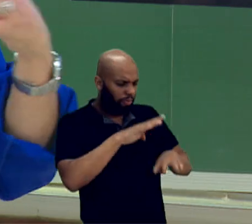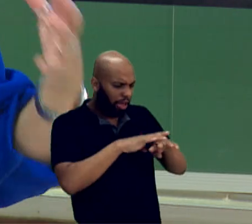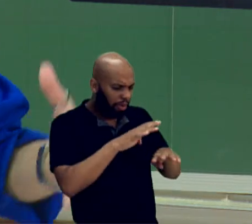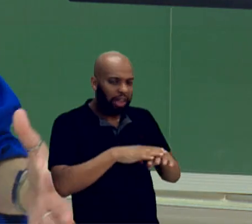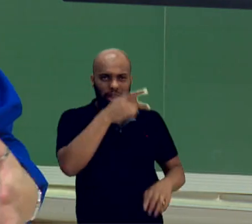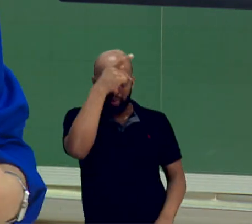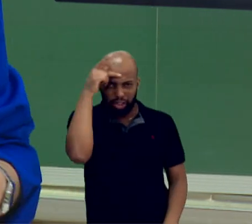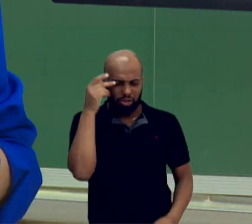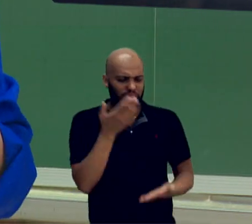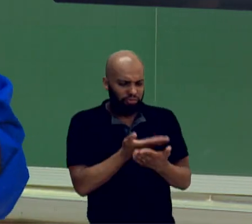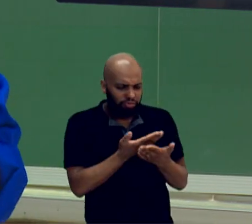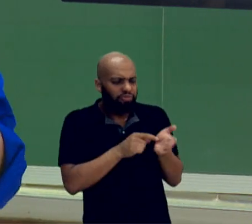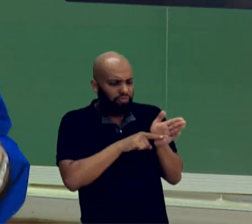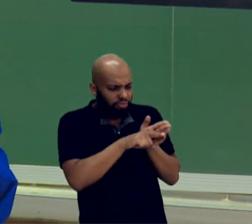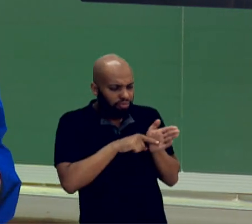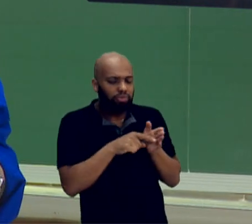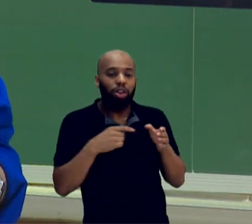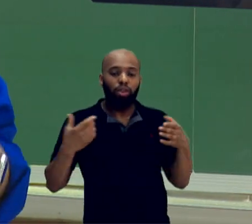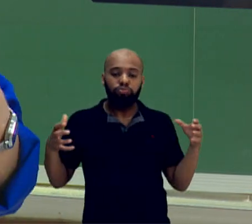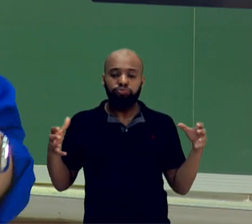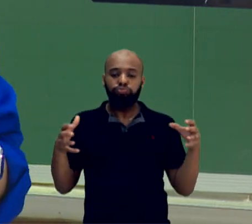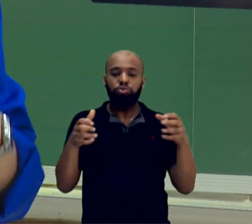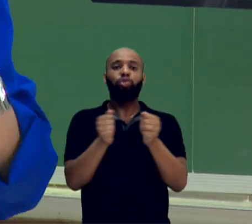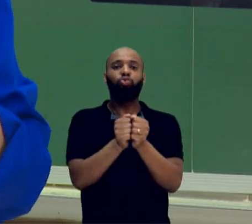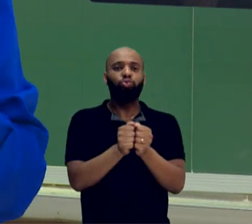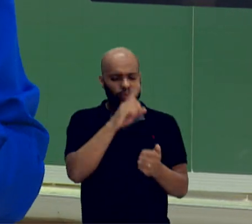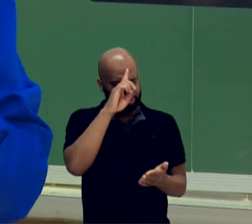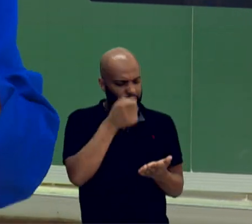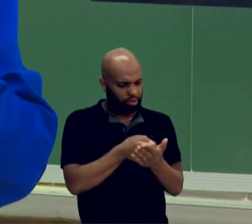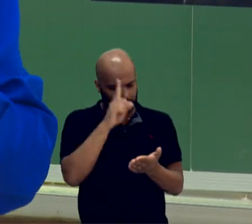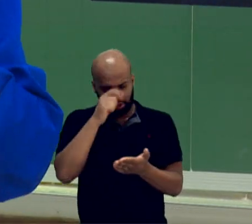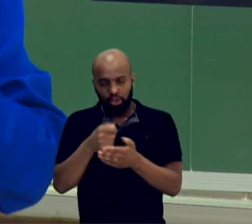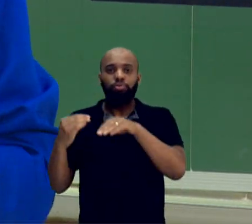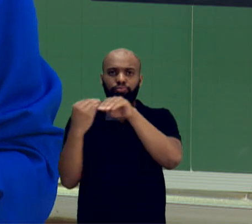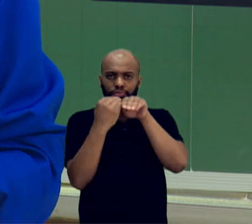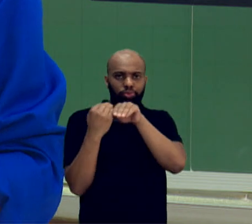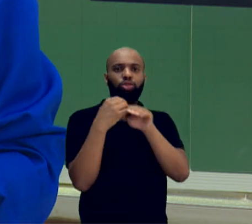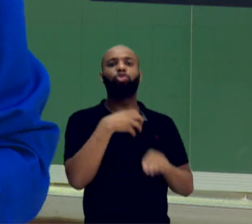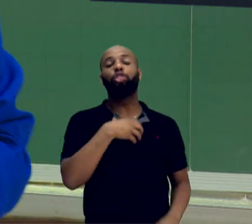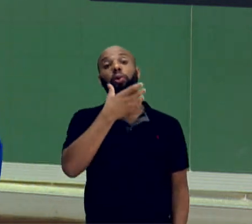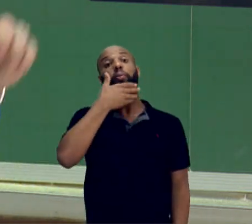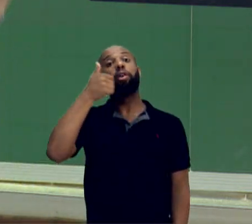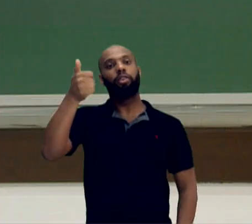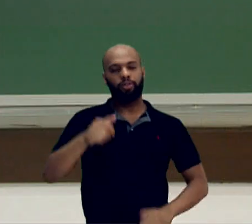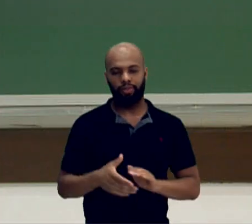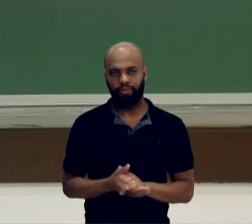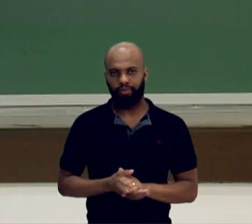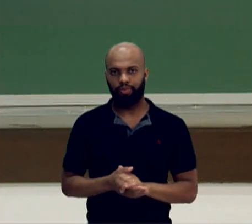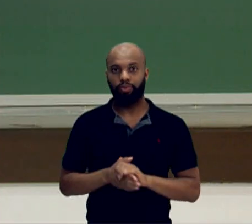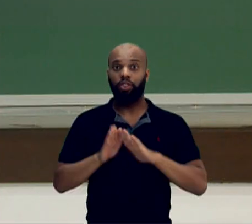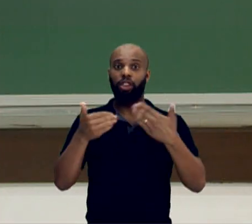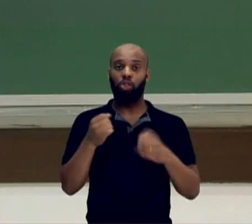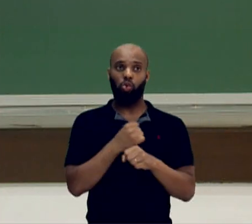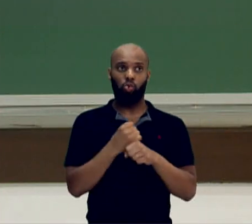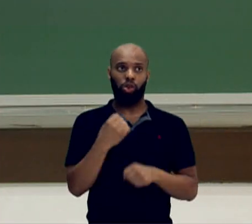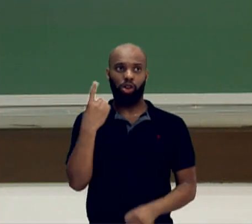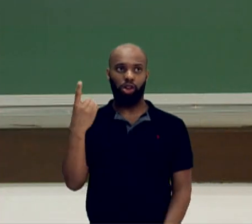queria plantar ali, naquele pedaço de terra, eu tinha que pagar um imposto,